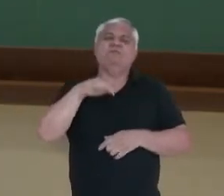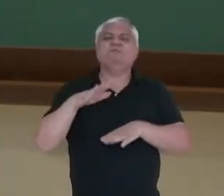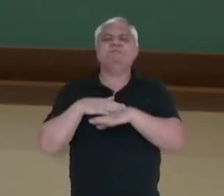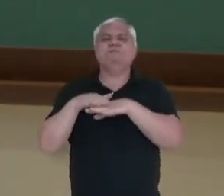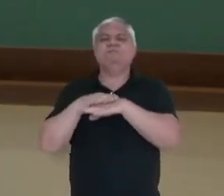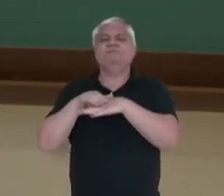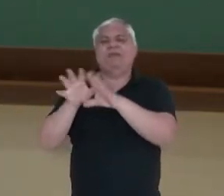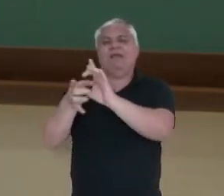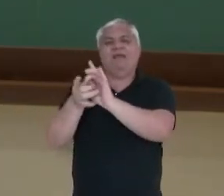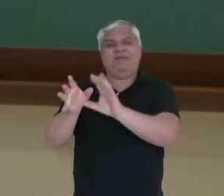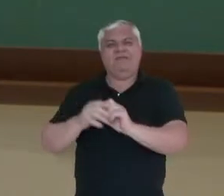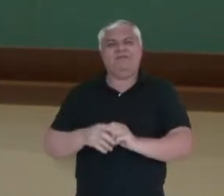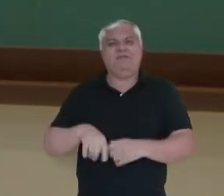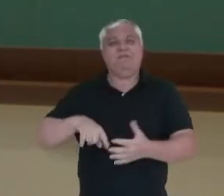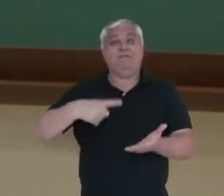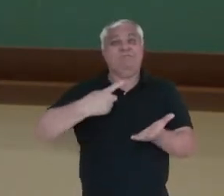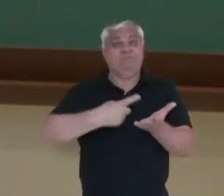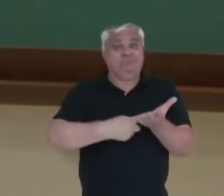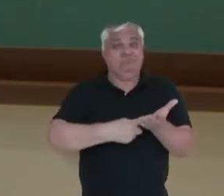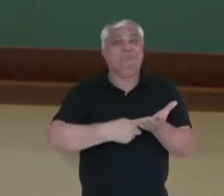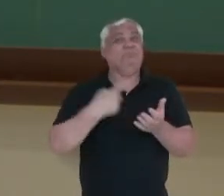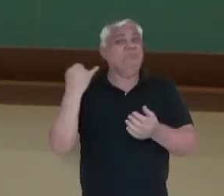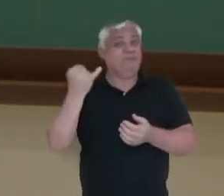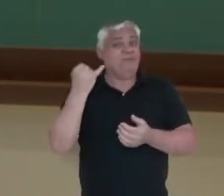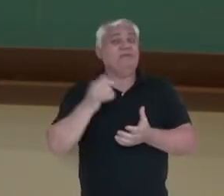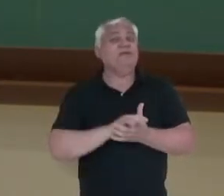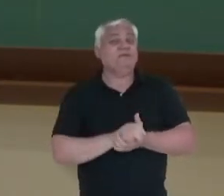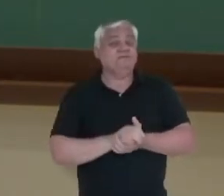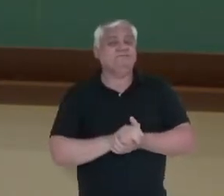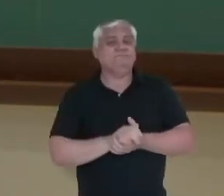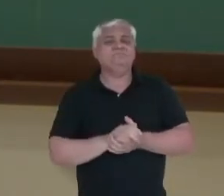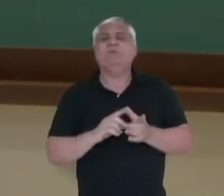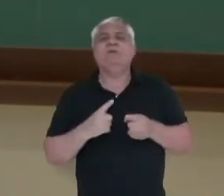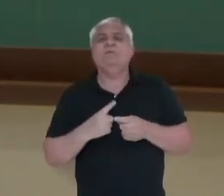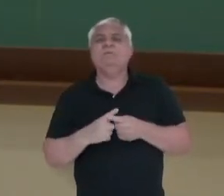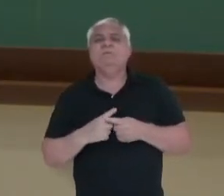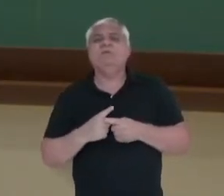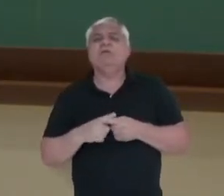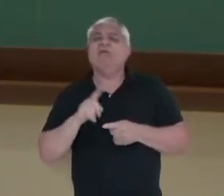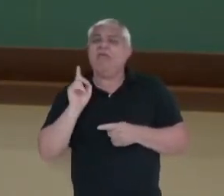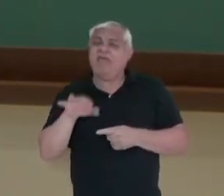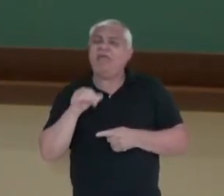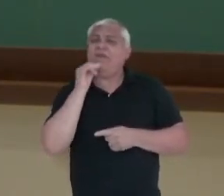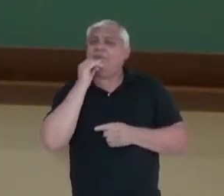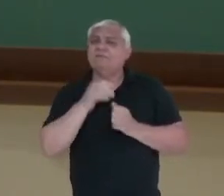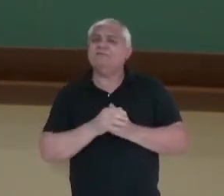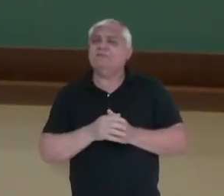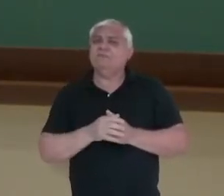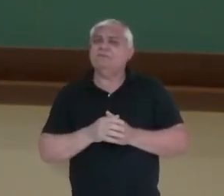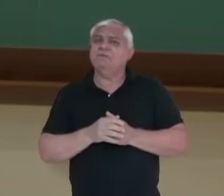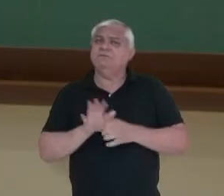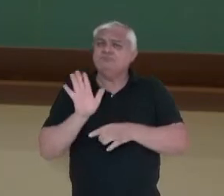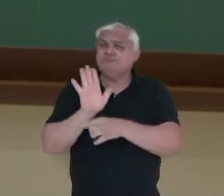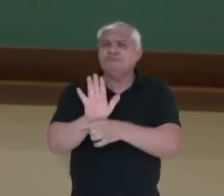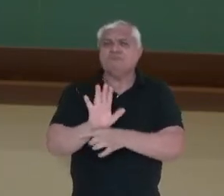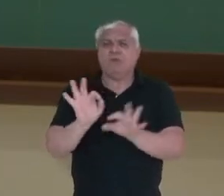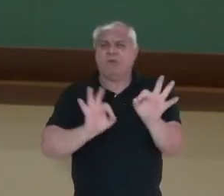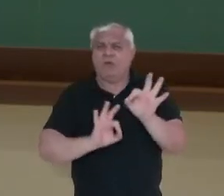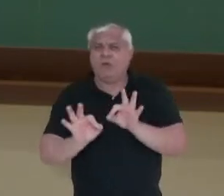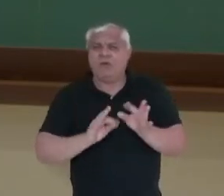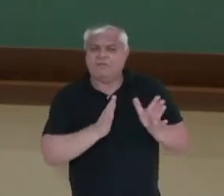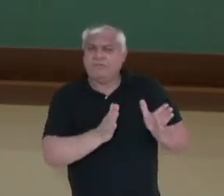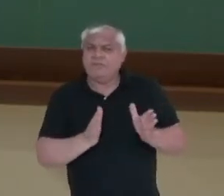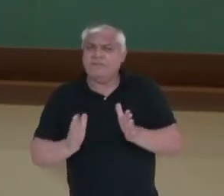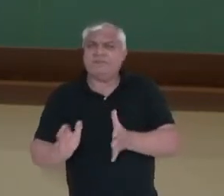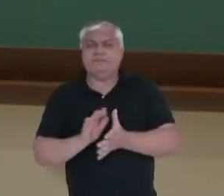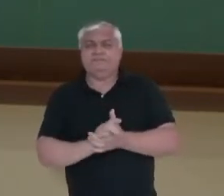Esses acordos são muito importantes, porque eles vão estabelecer certa ordem, né? E para